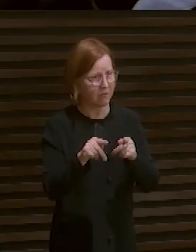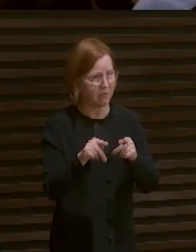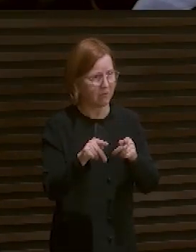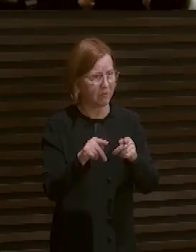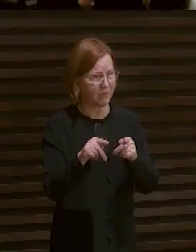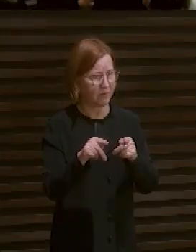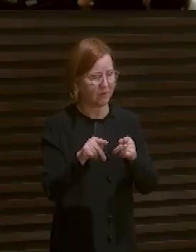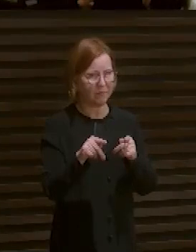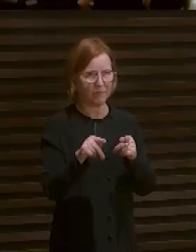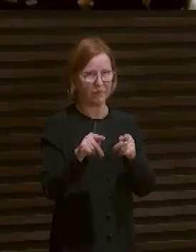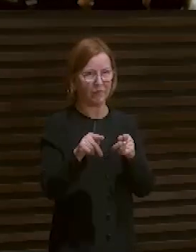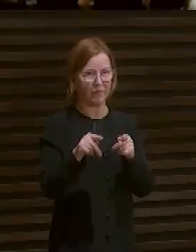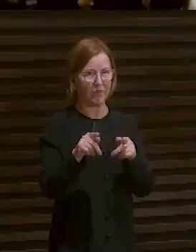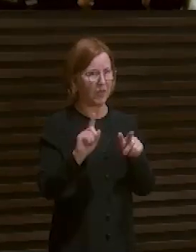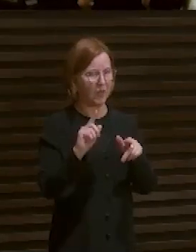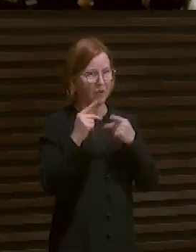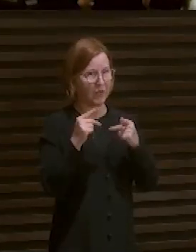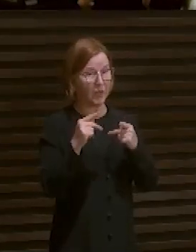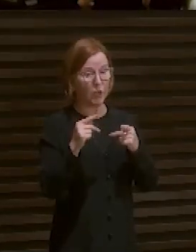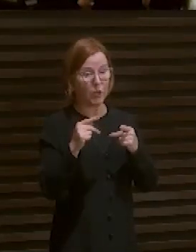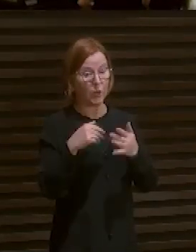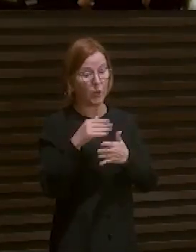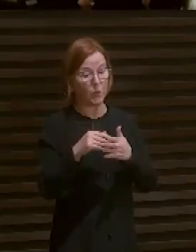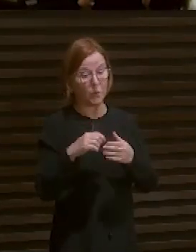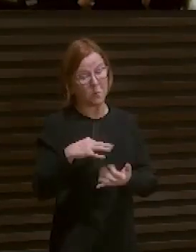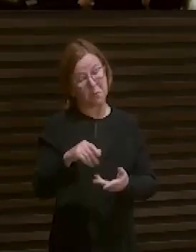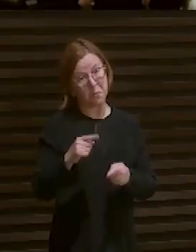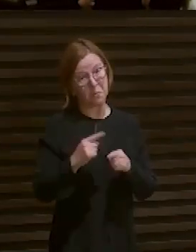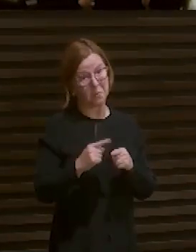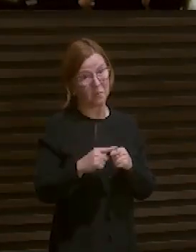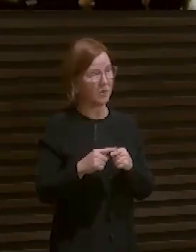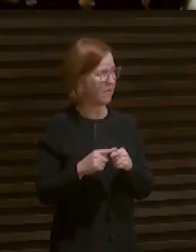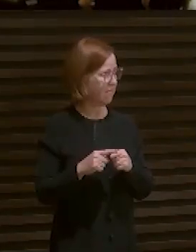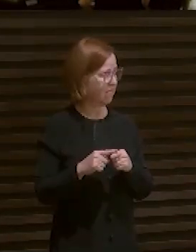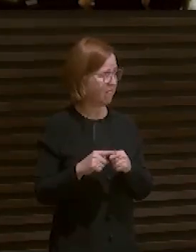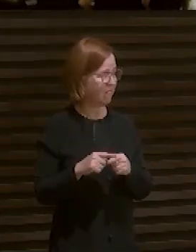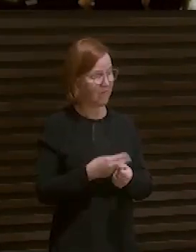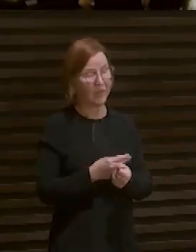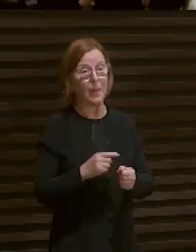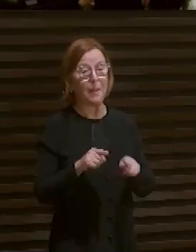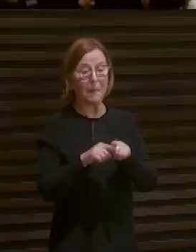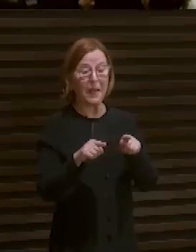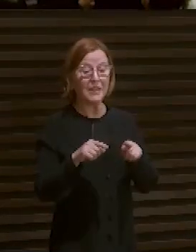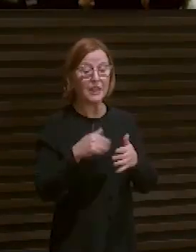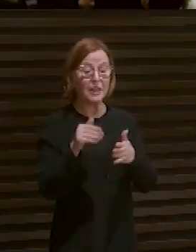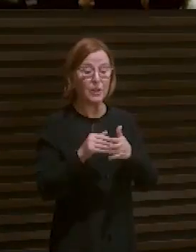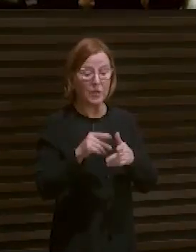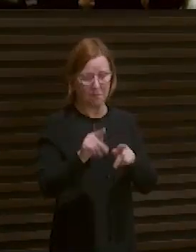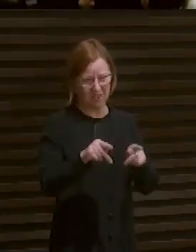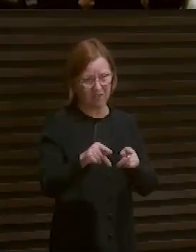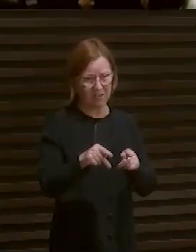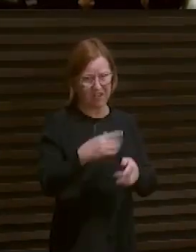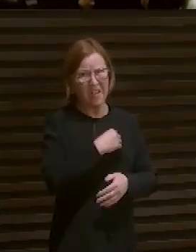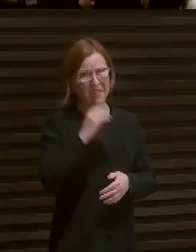Toda a gente, não se deve dizer todo mundo, porque isso é um galicismo, mas toda a gente é filho